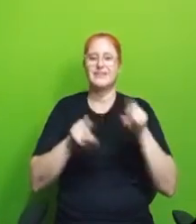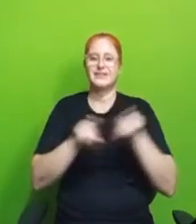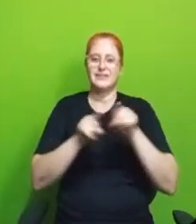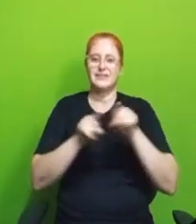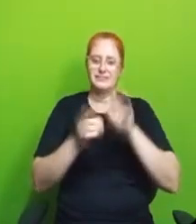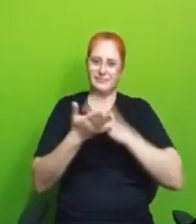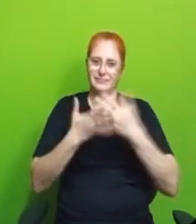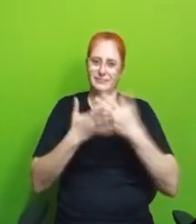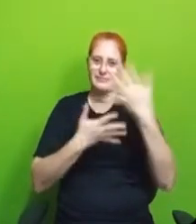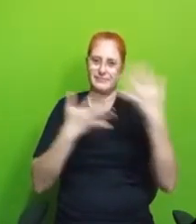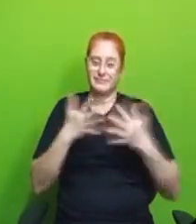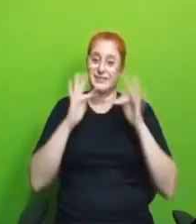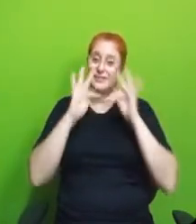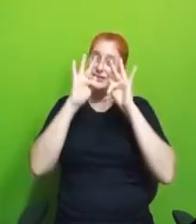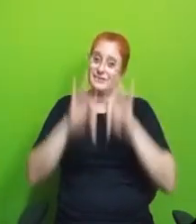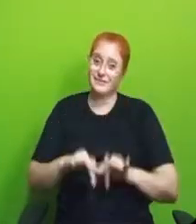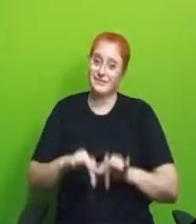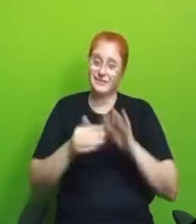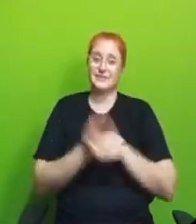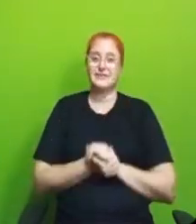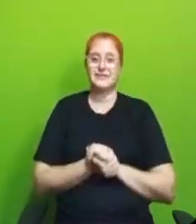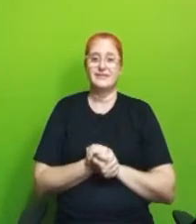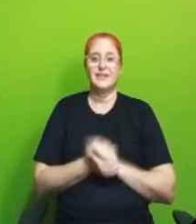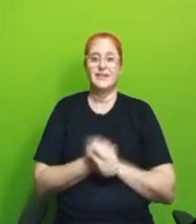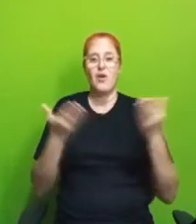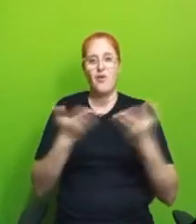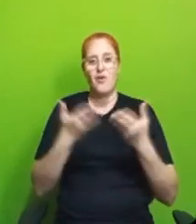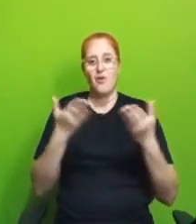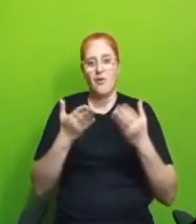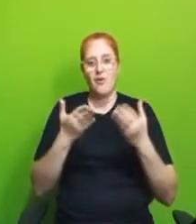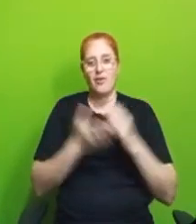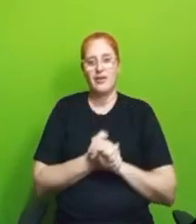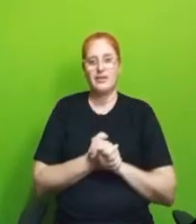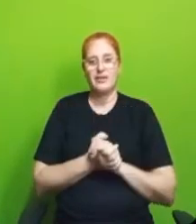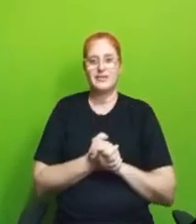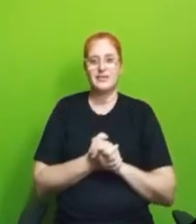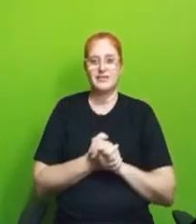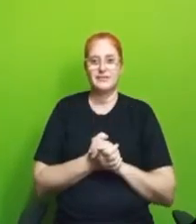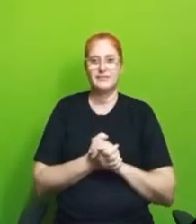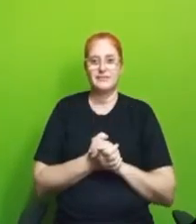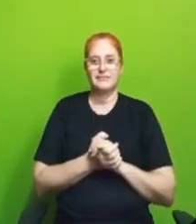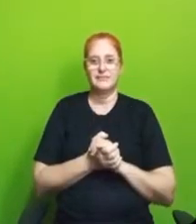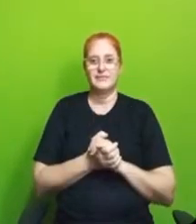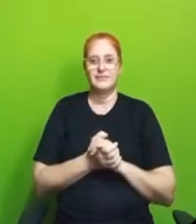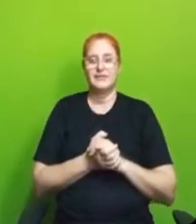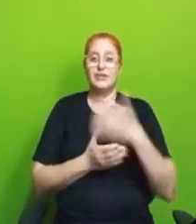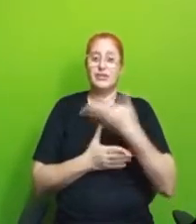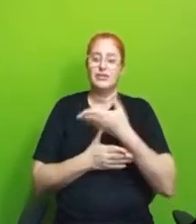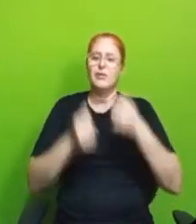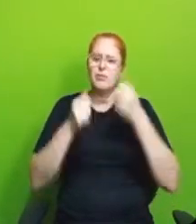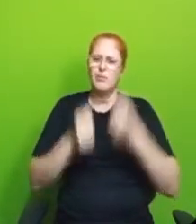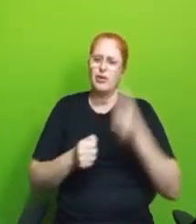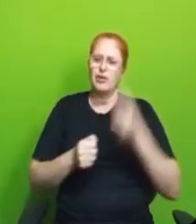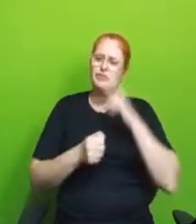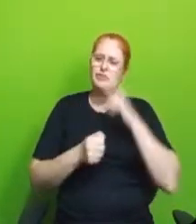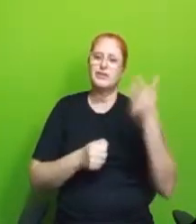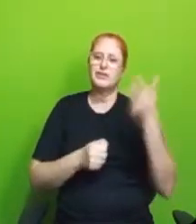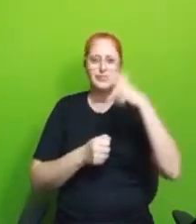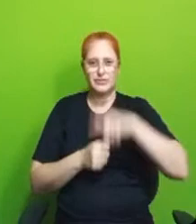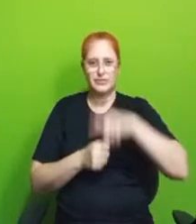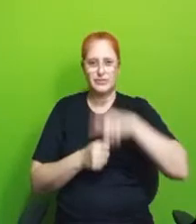por aqui. Hoje a conversa vai ficar gravada no nosso IGTV, então vocês podem ver de novo, espalhem por aí, mandem para o pessoal